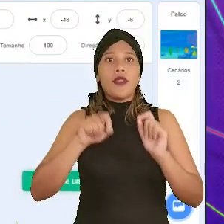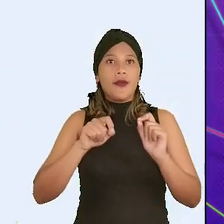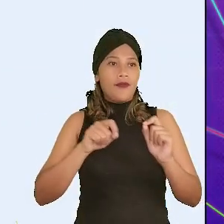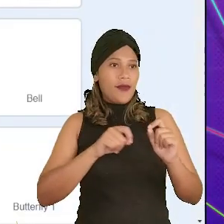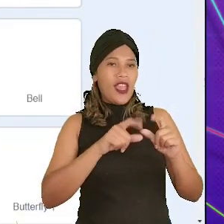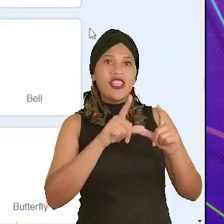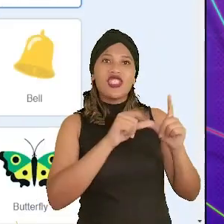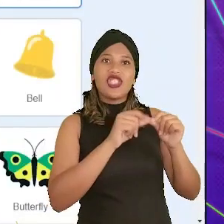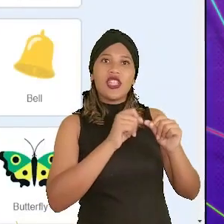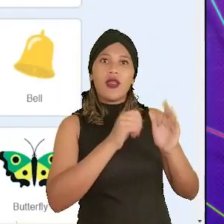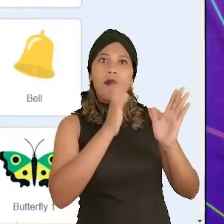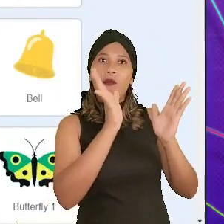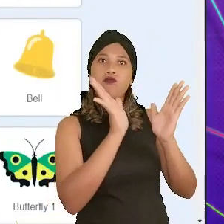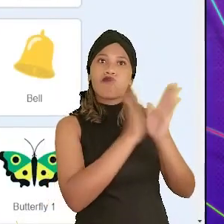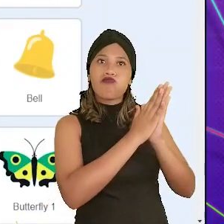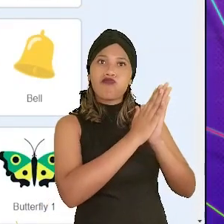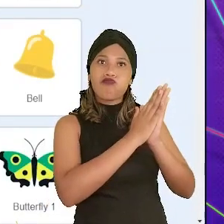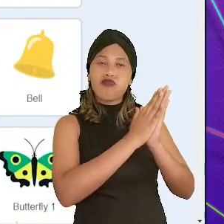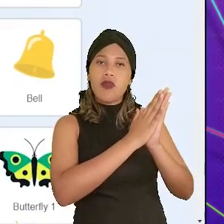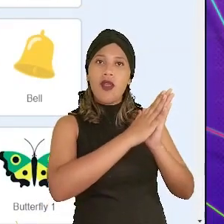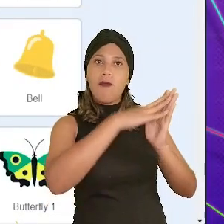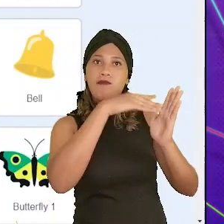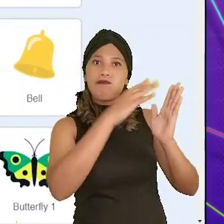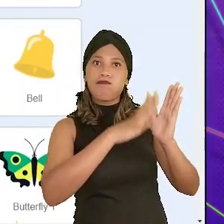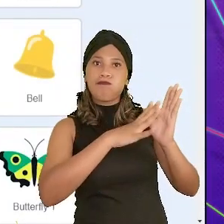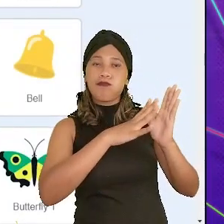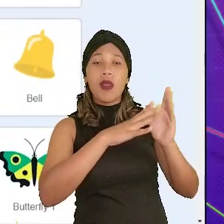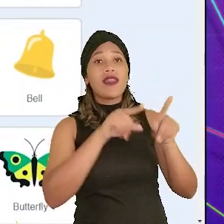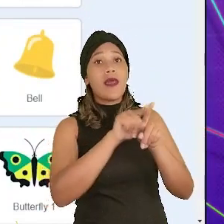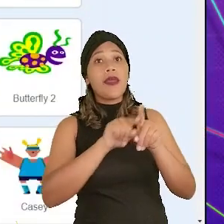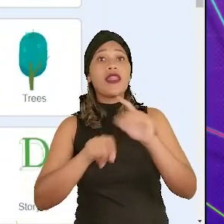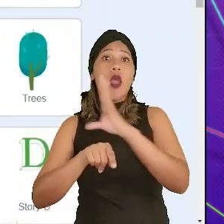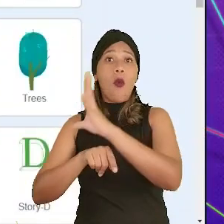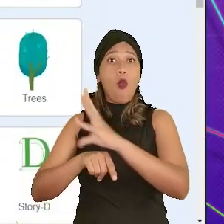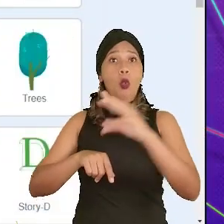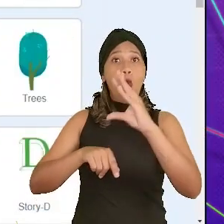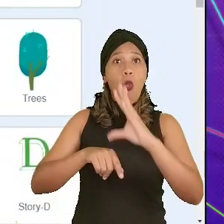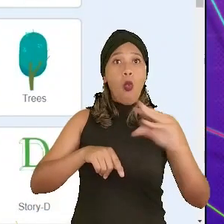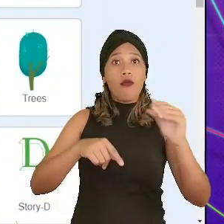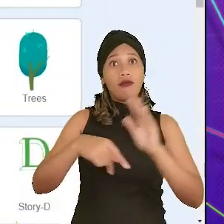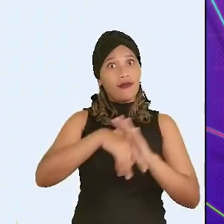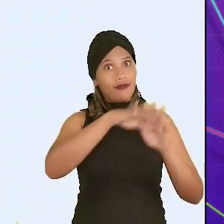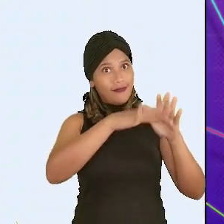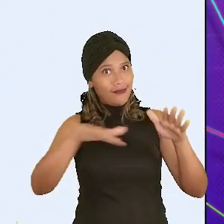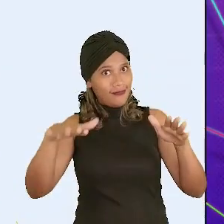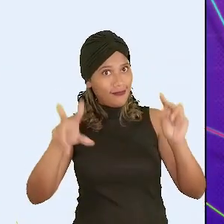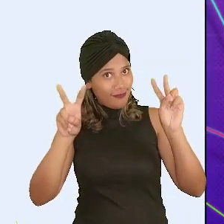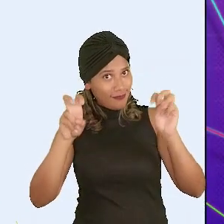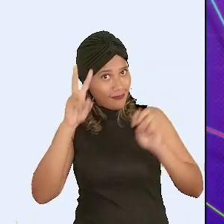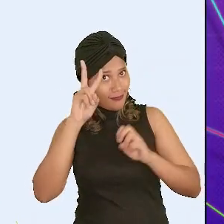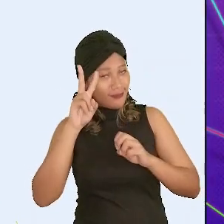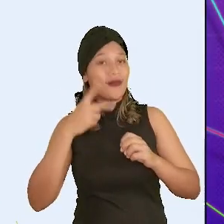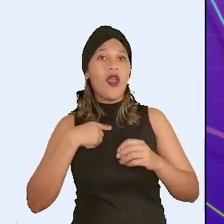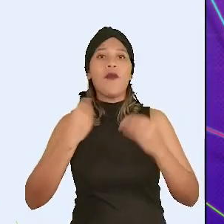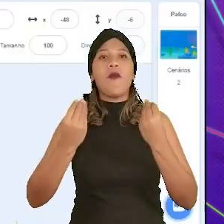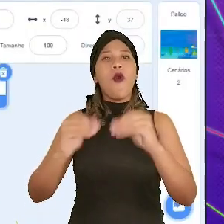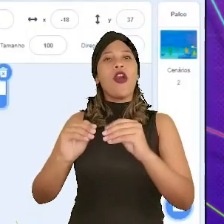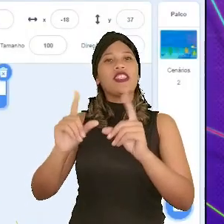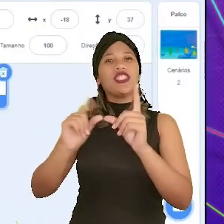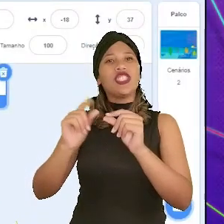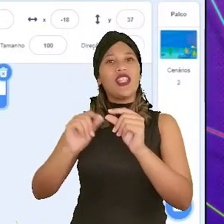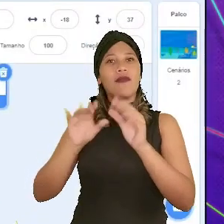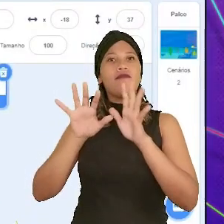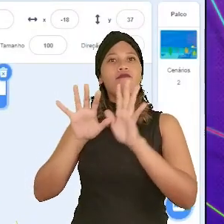correr atrás de uma estrela marinha. Então, esse ator é o que iremos adicionar da nossa biblioteca de atores. Após adicionar a